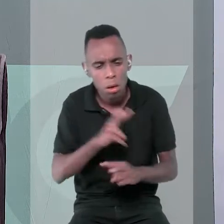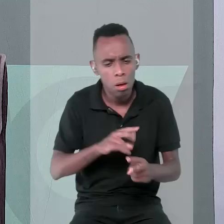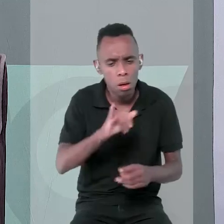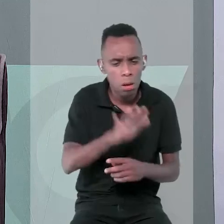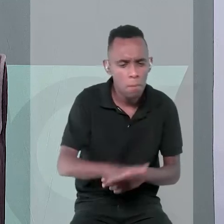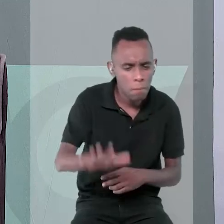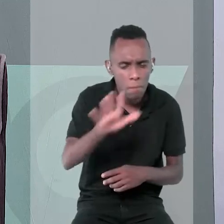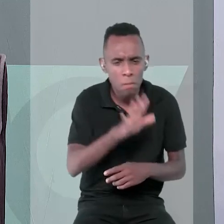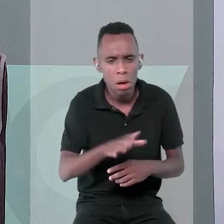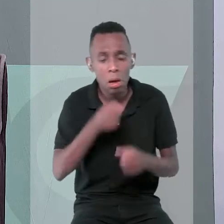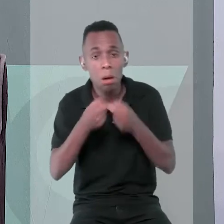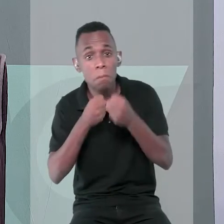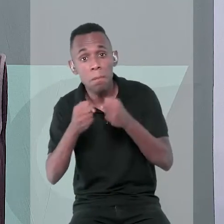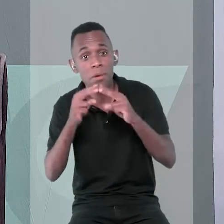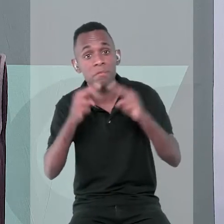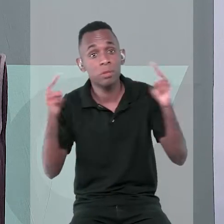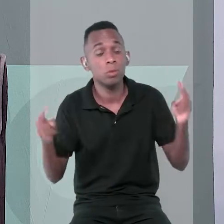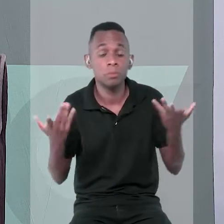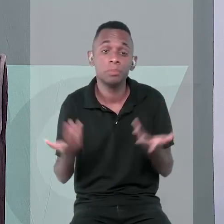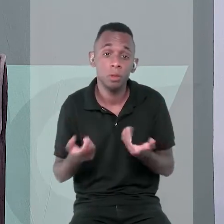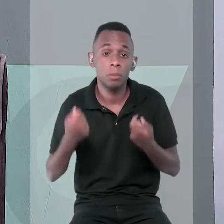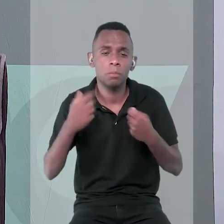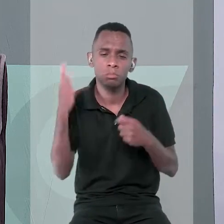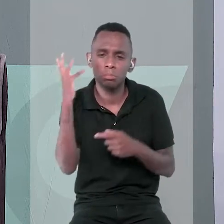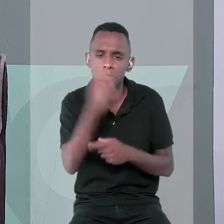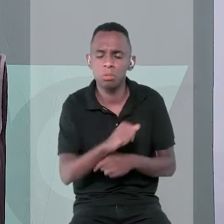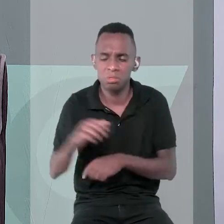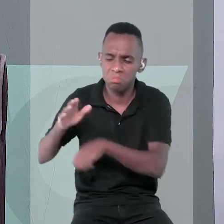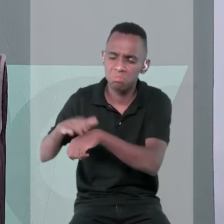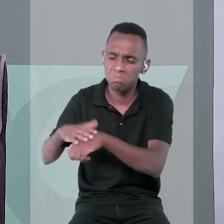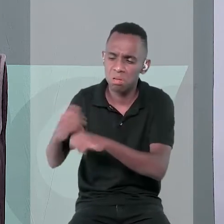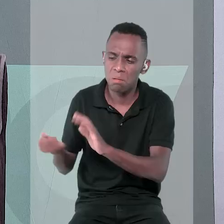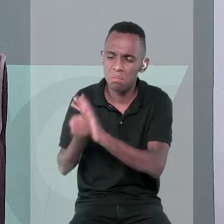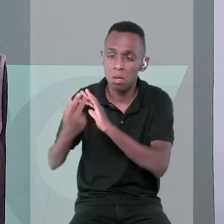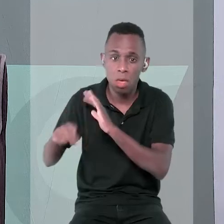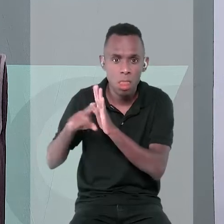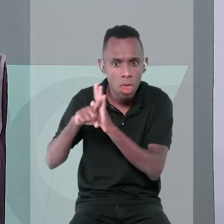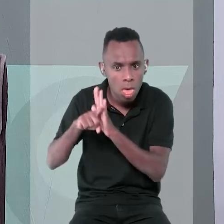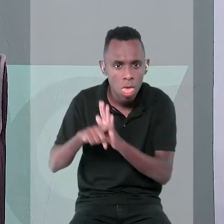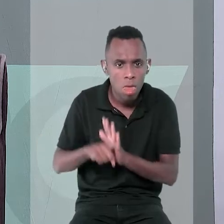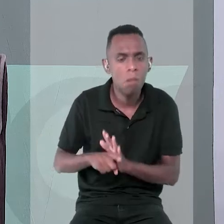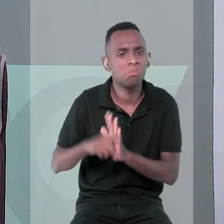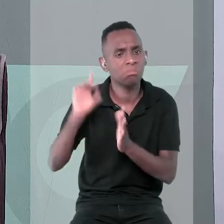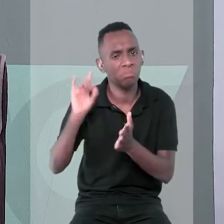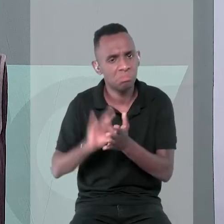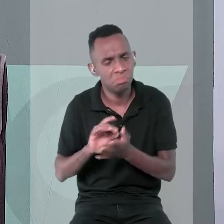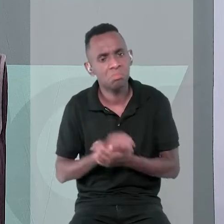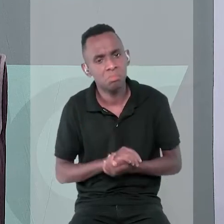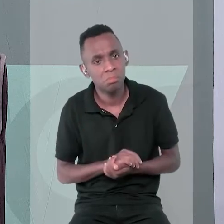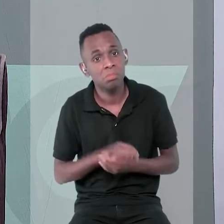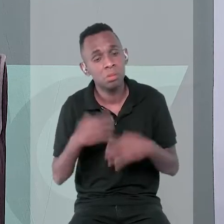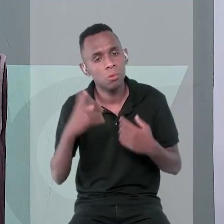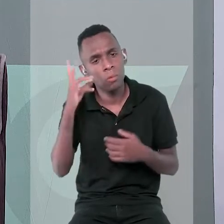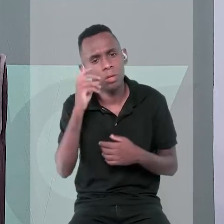as entrevistas, né, à distância. Então, acho isso muito bonito na Leila. A Leila é uma investigadora mesmo, né? E